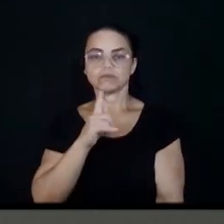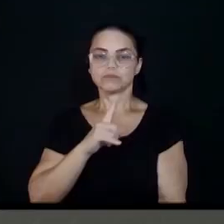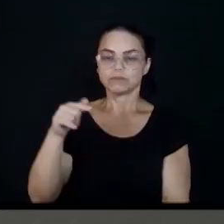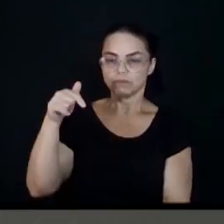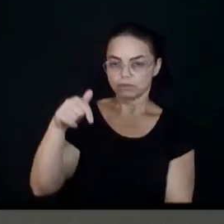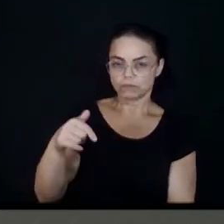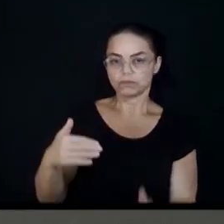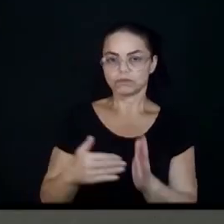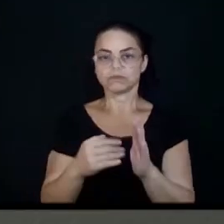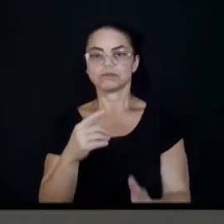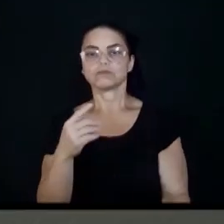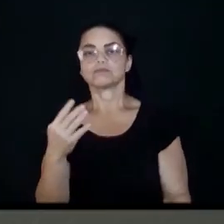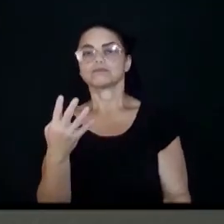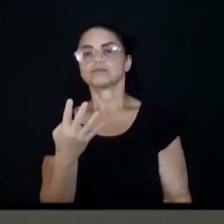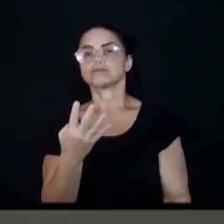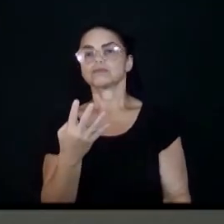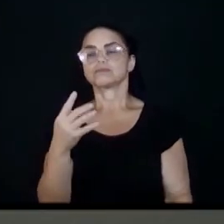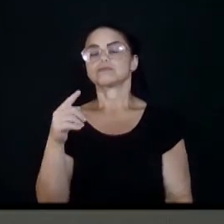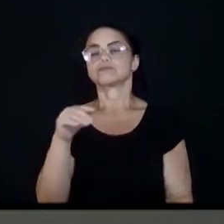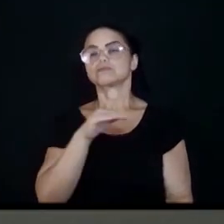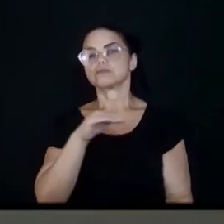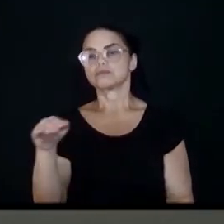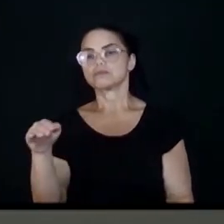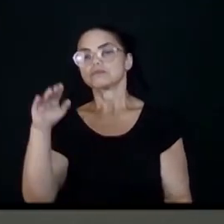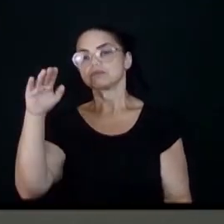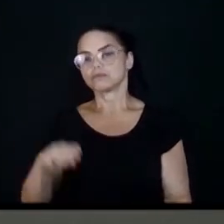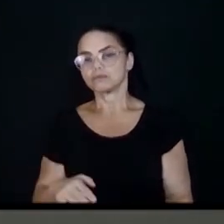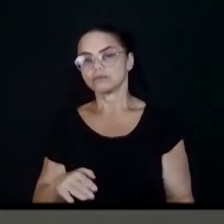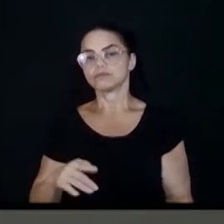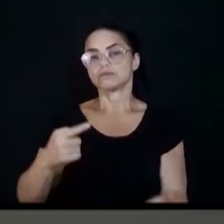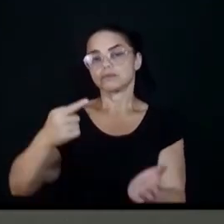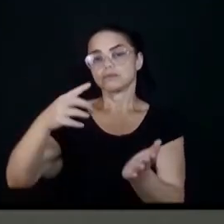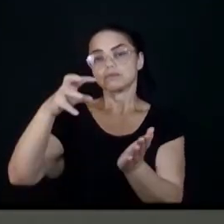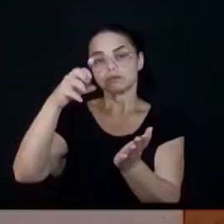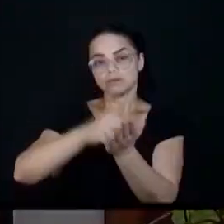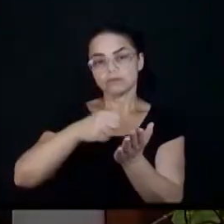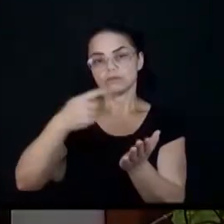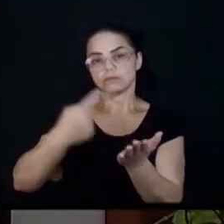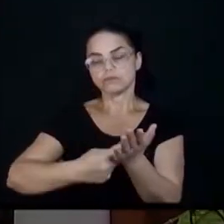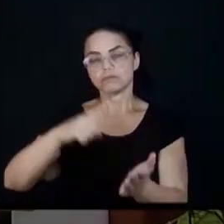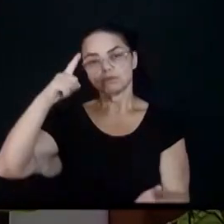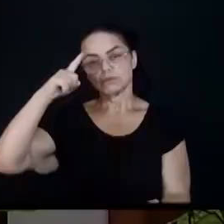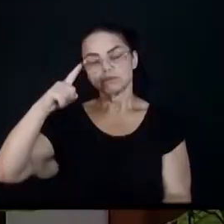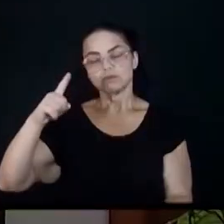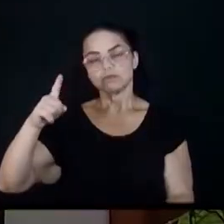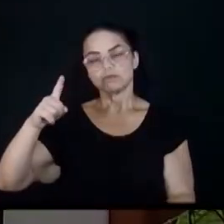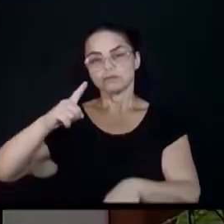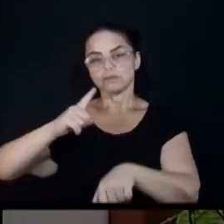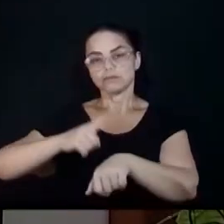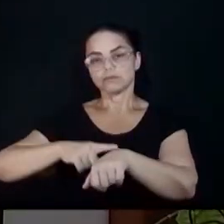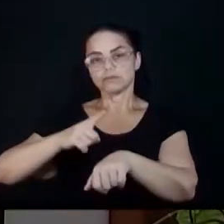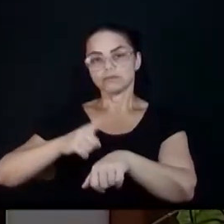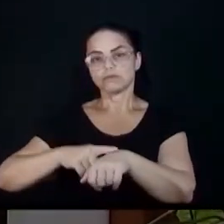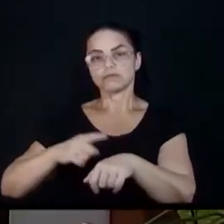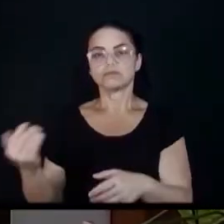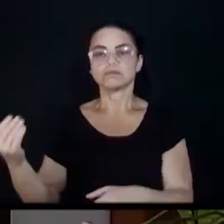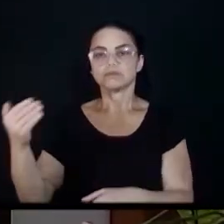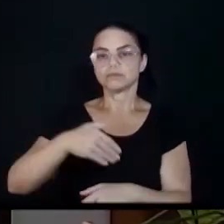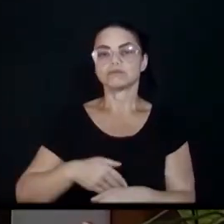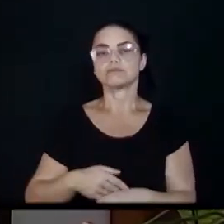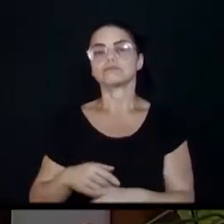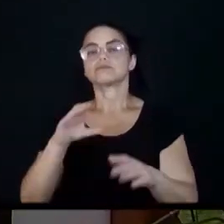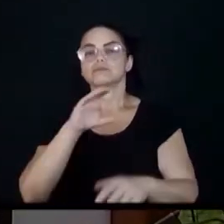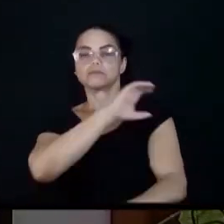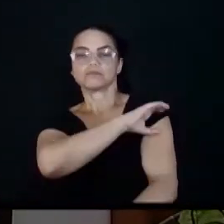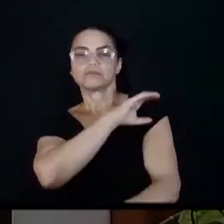da tarde. Então você pode marcar um horário, vir aqui, tem a coordenação que pode receber. Se a coordenação não